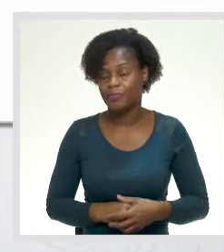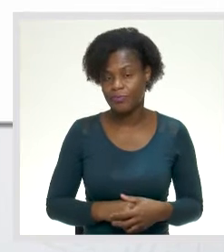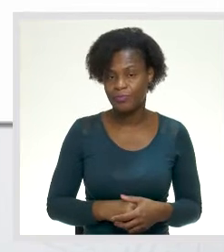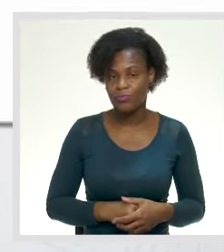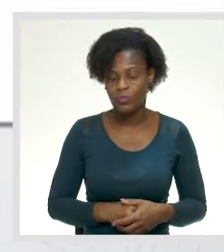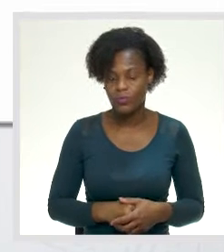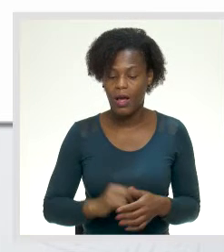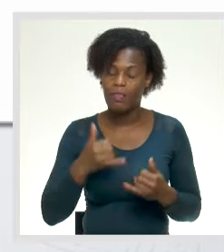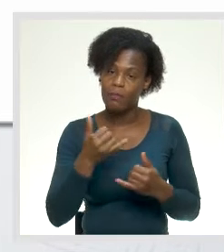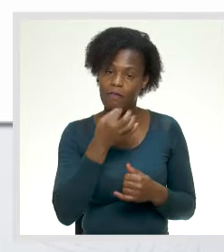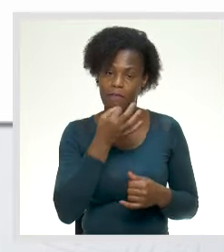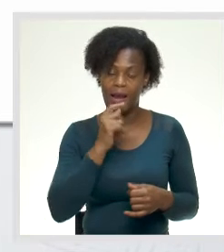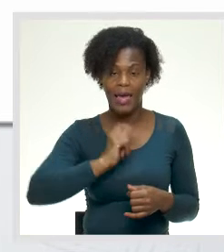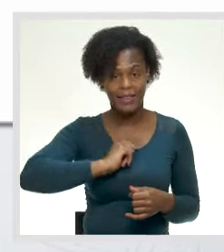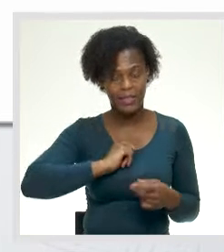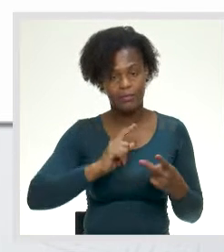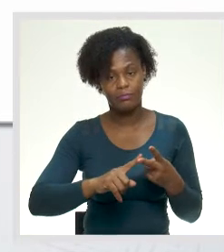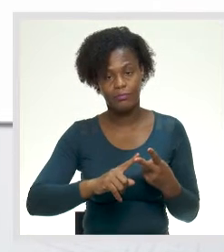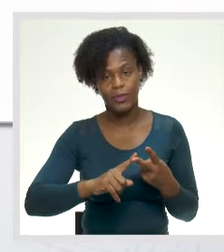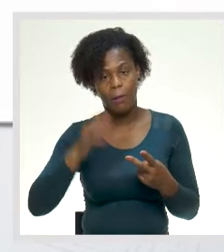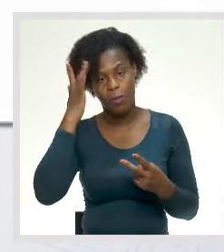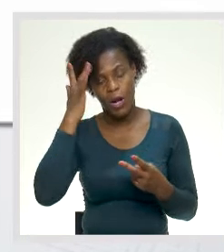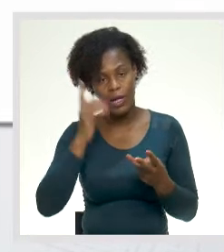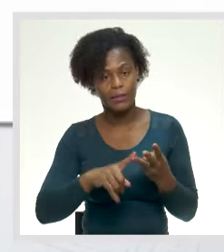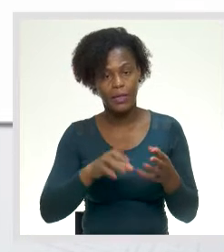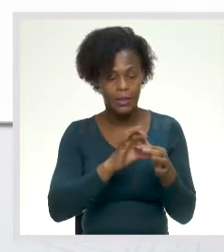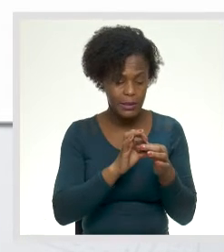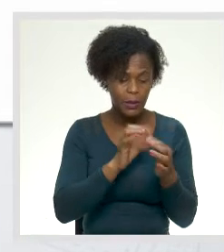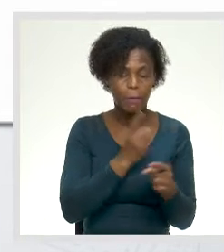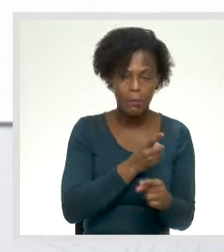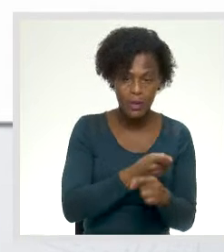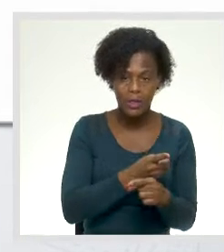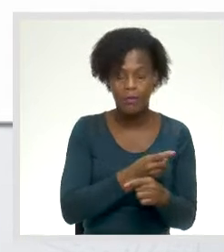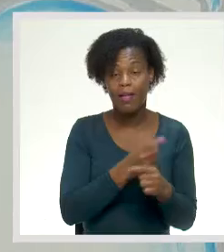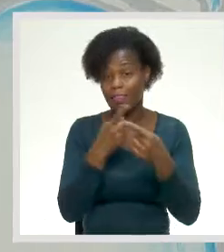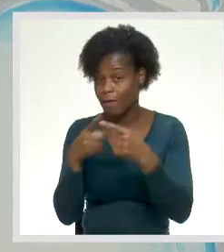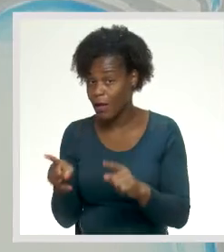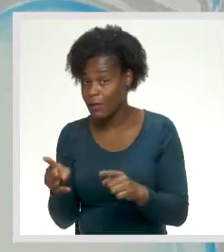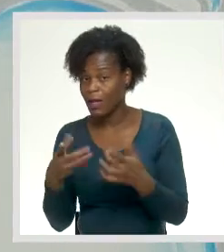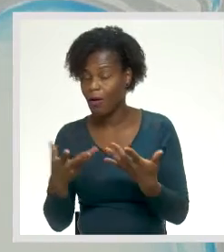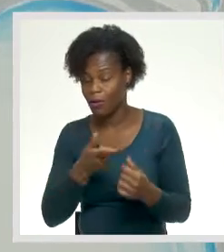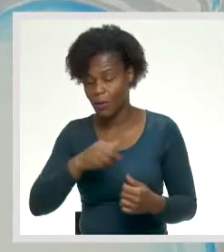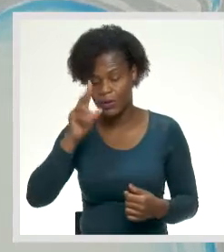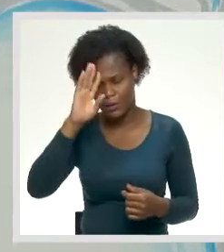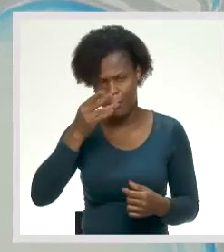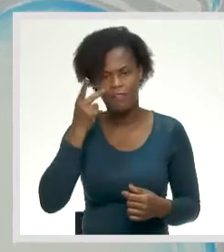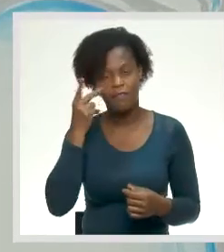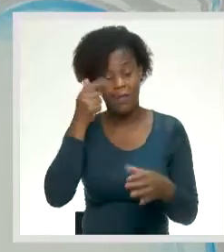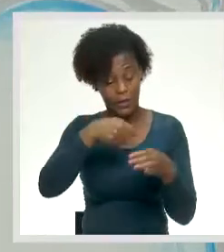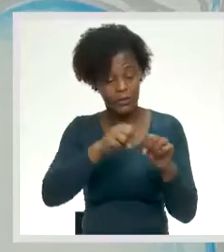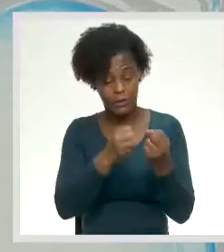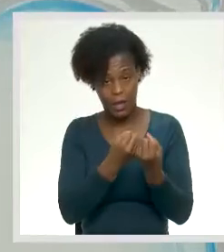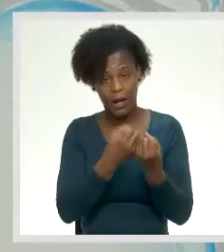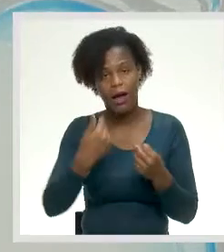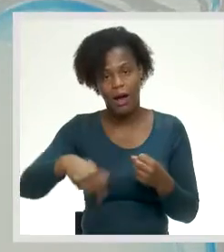Depois de falarmos da ética, da moral, das semelhanças e da diferença, nós sabemos que a vida em sociedade tem